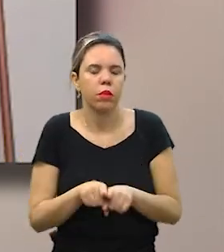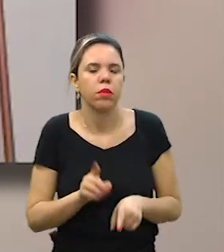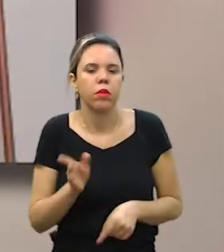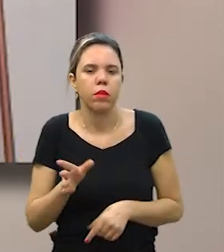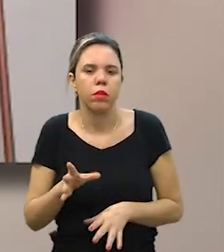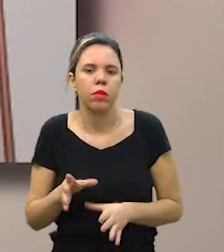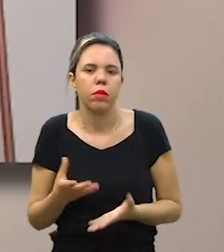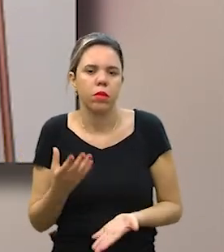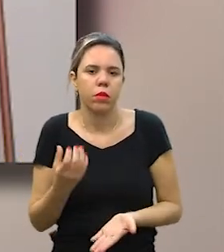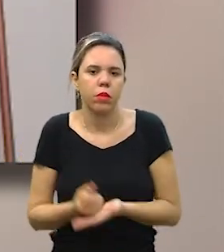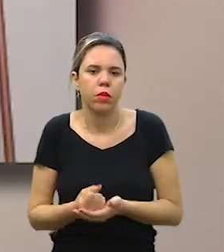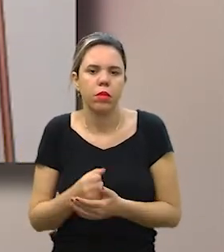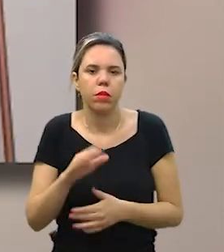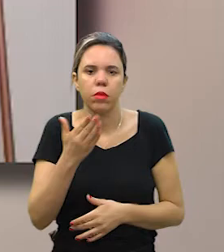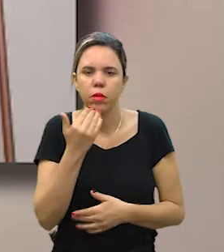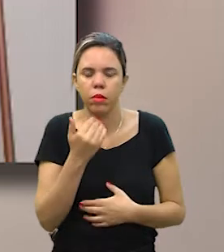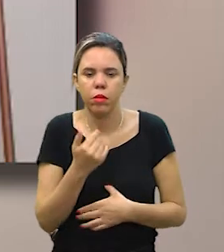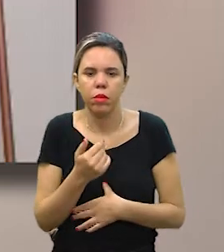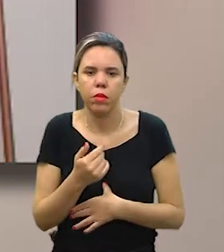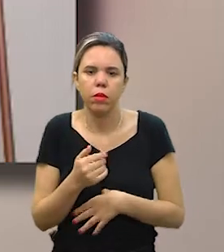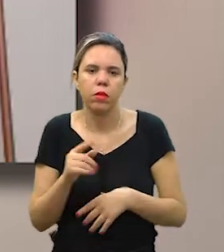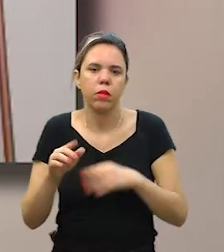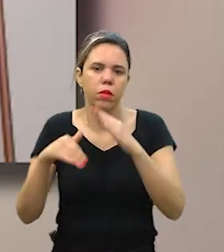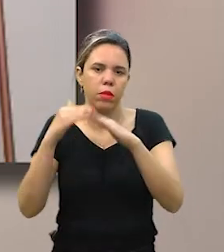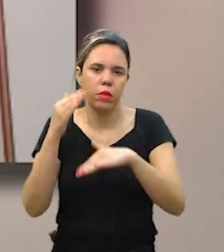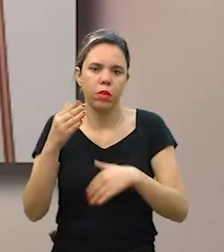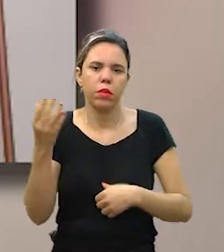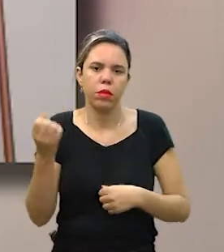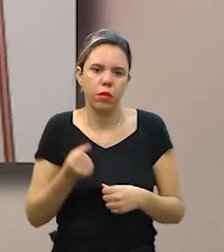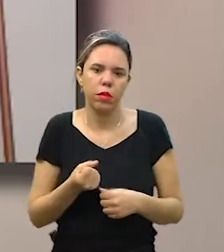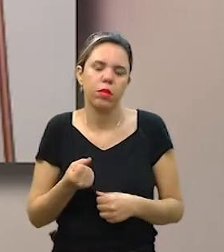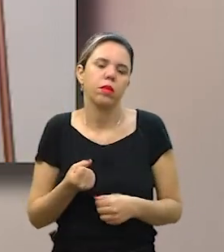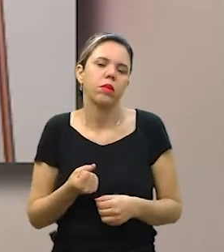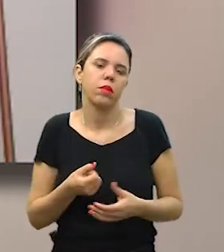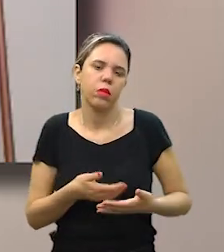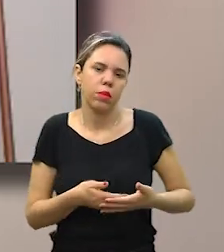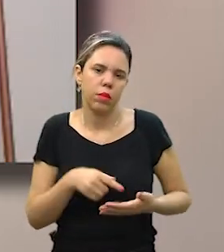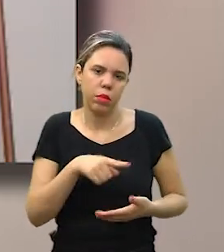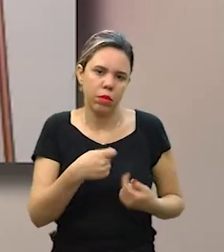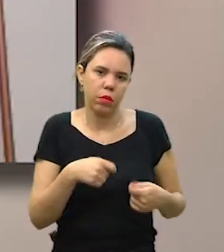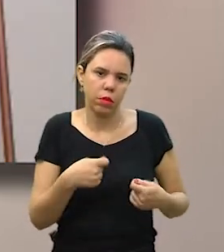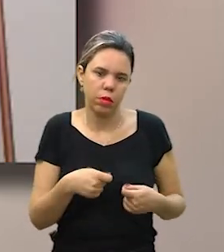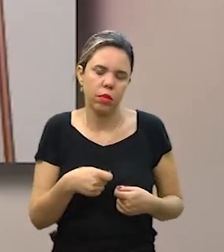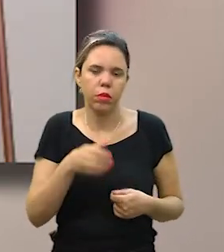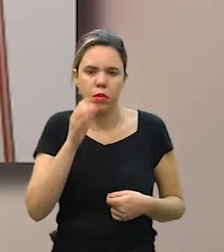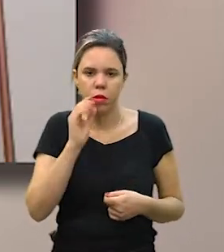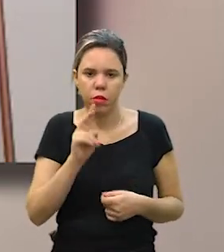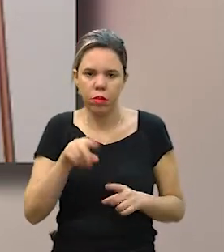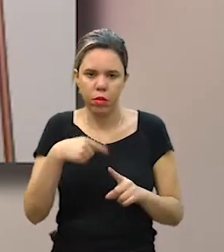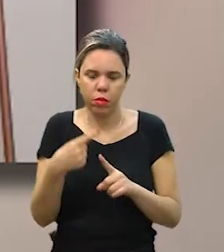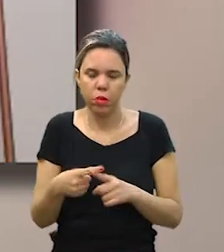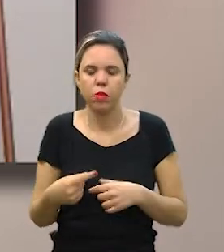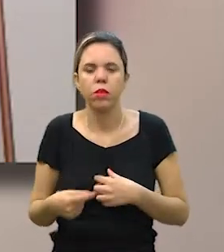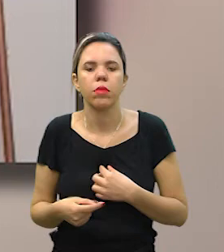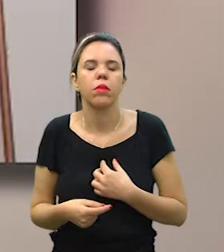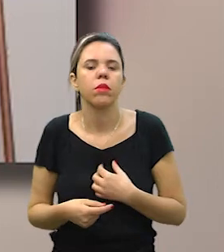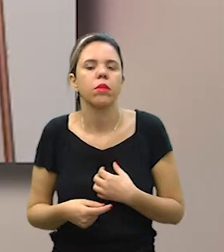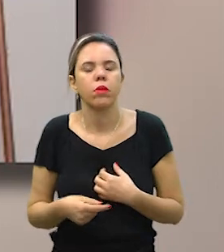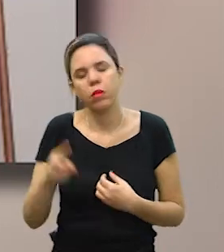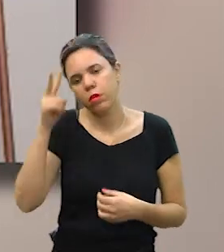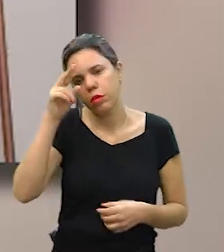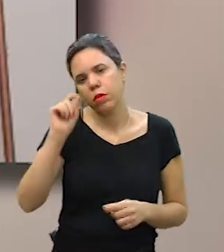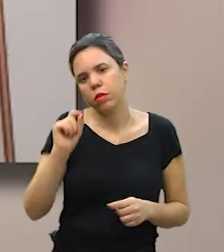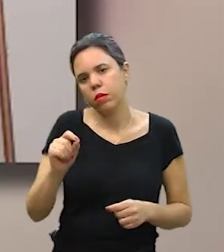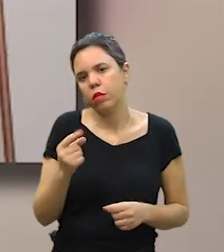aguinha também, por já estar recebendo mais alimentos além do leite materno. então ele precisa de uma hidratação maior.